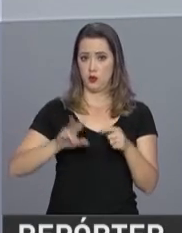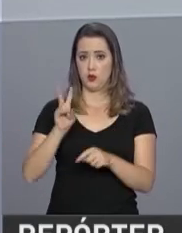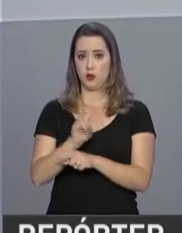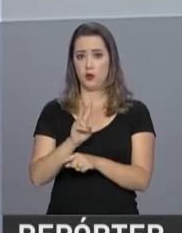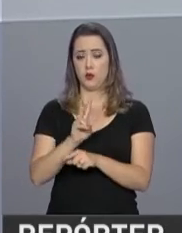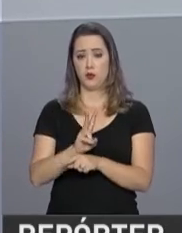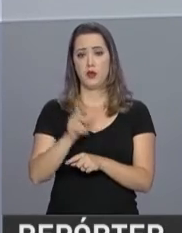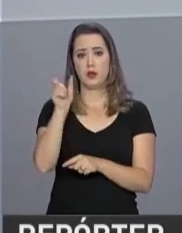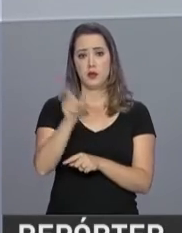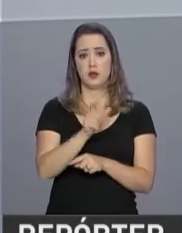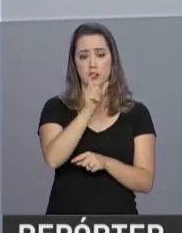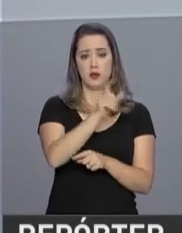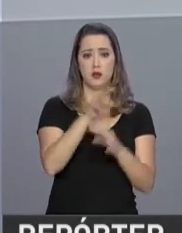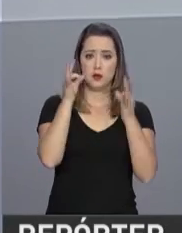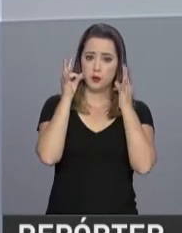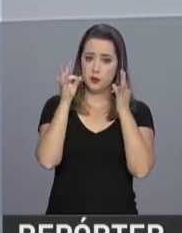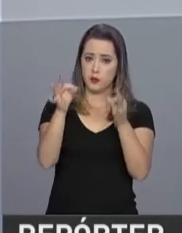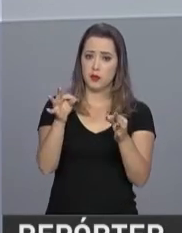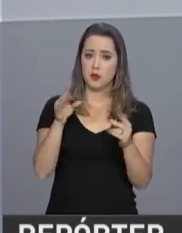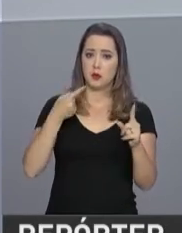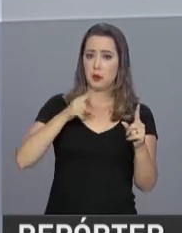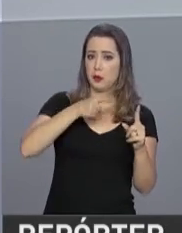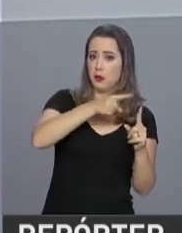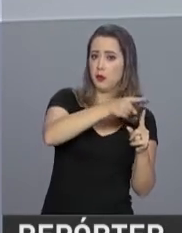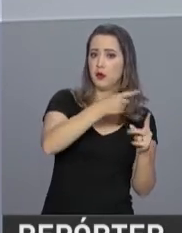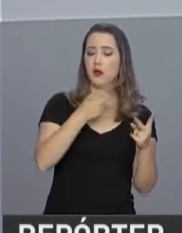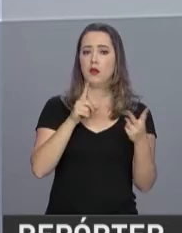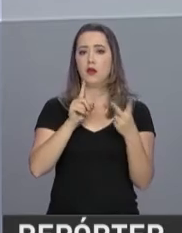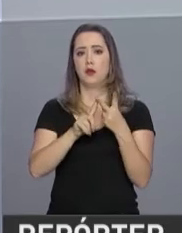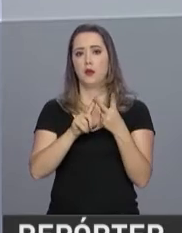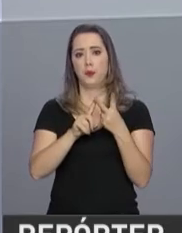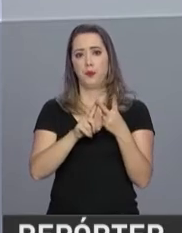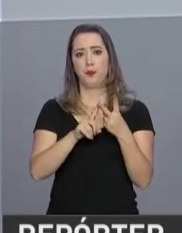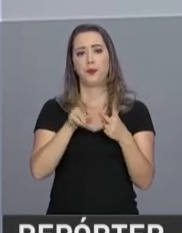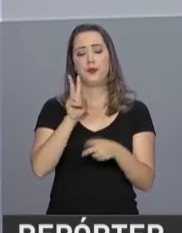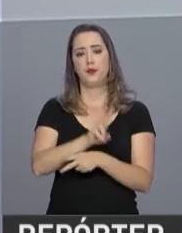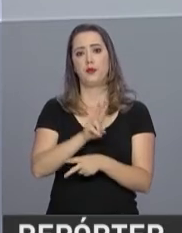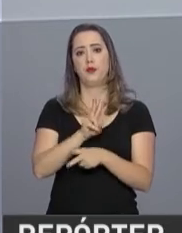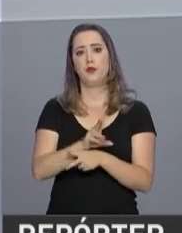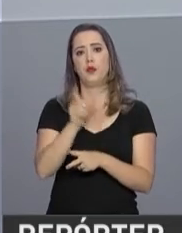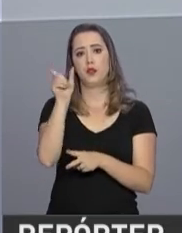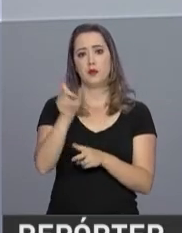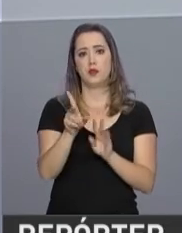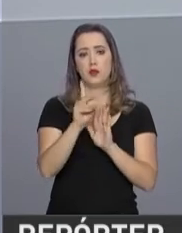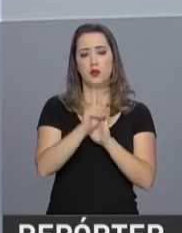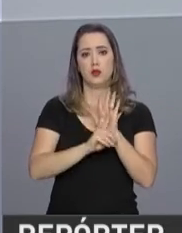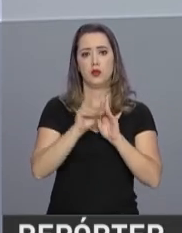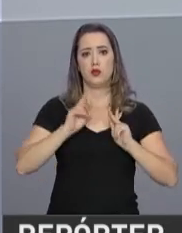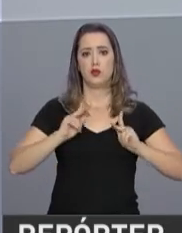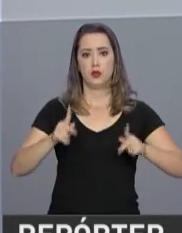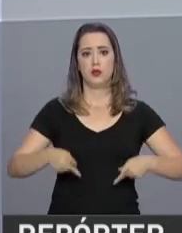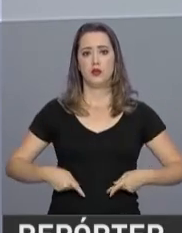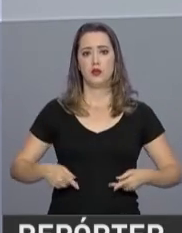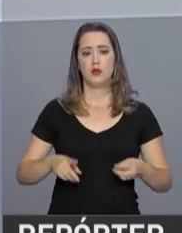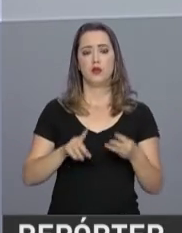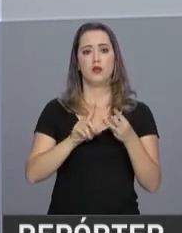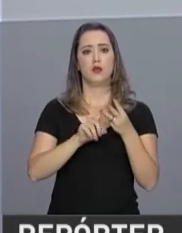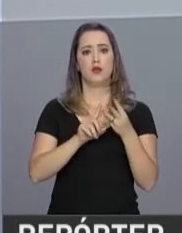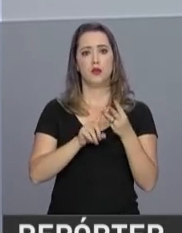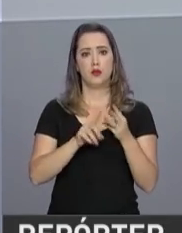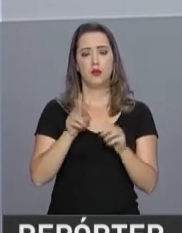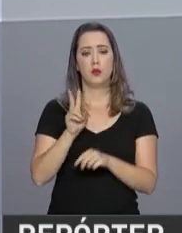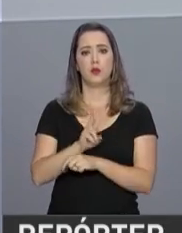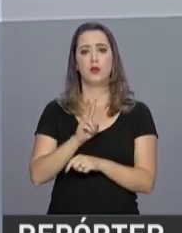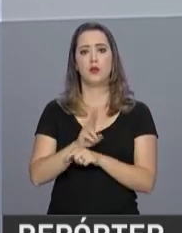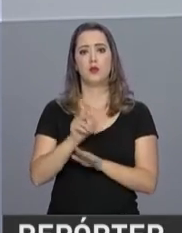a vítimas e testemunhas ameaçadas do programa de proteção aos defensores de direitos humanos e do programa de